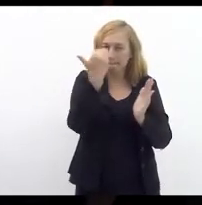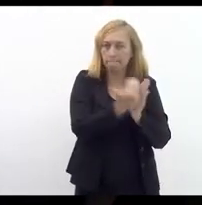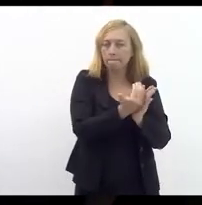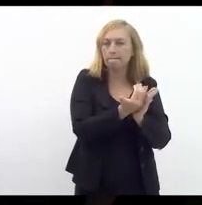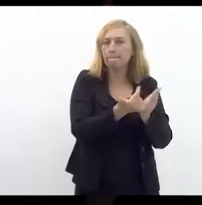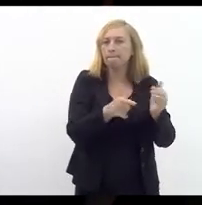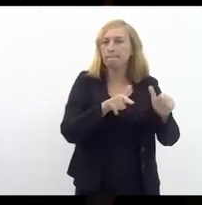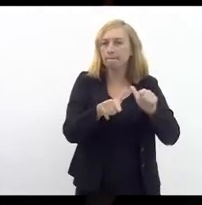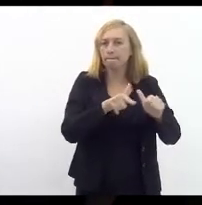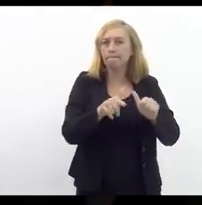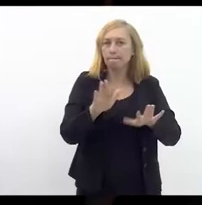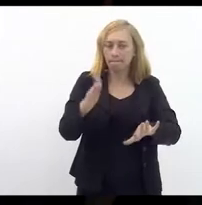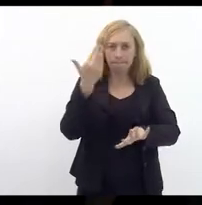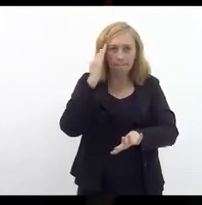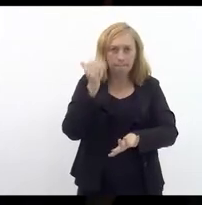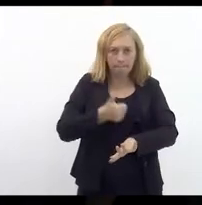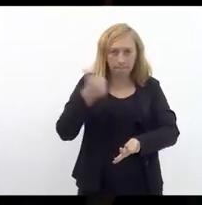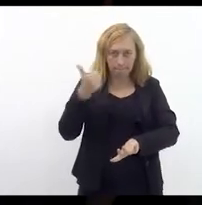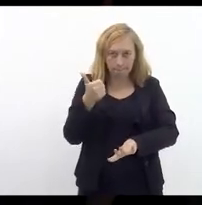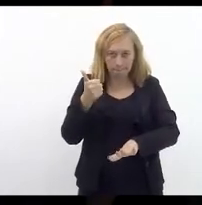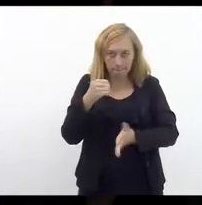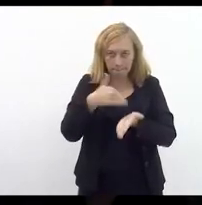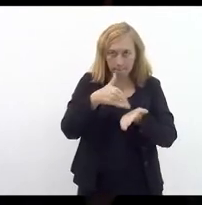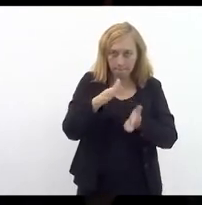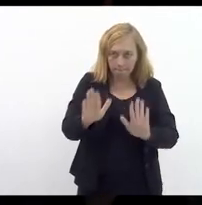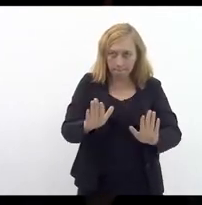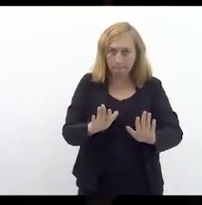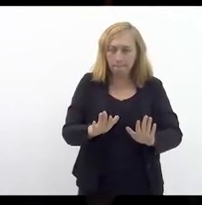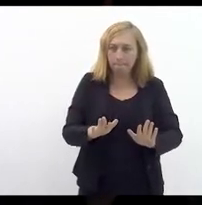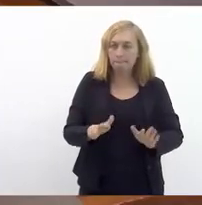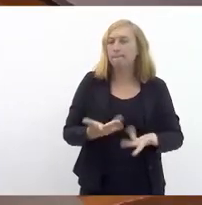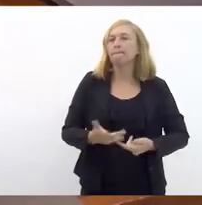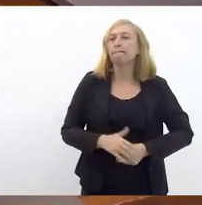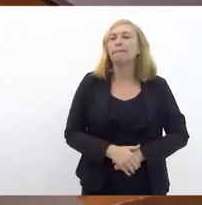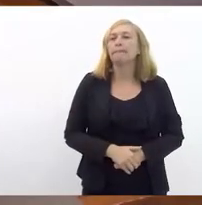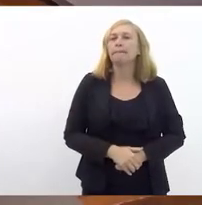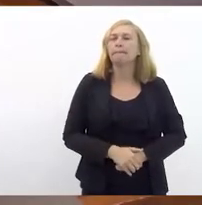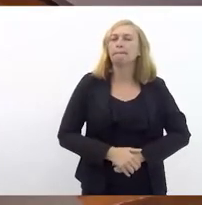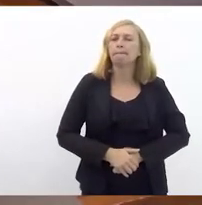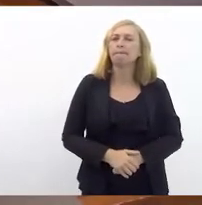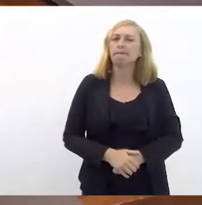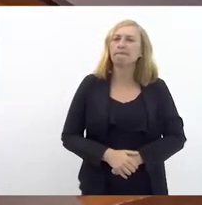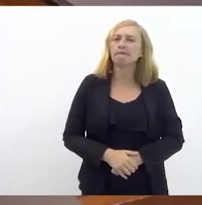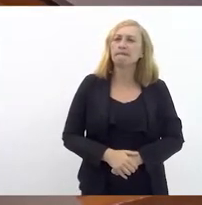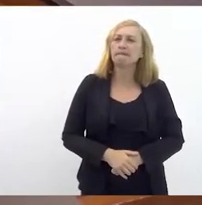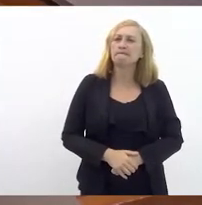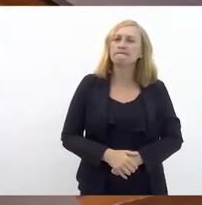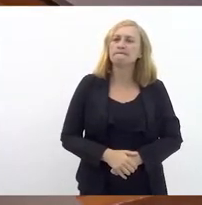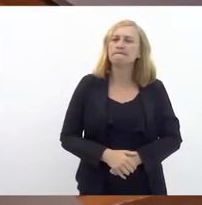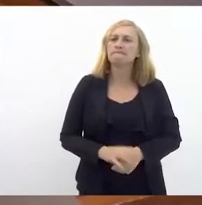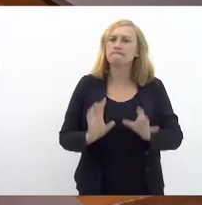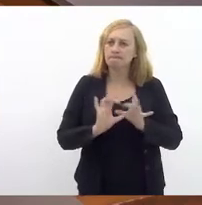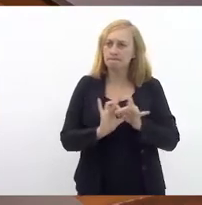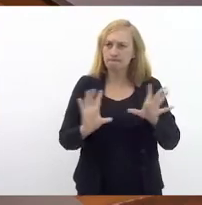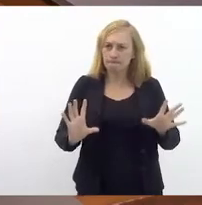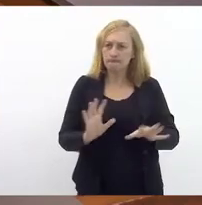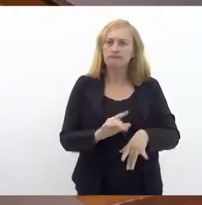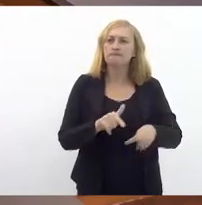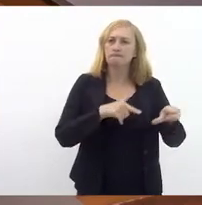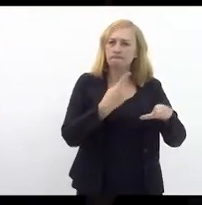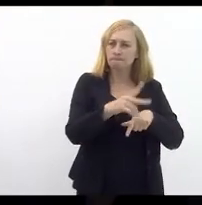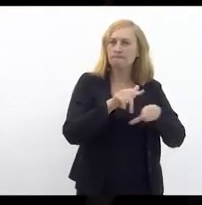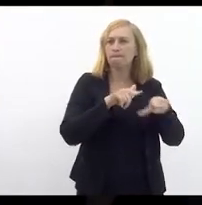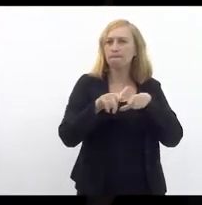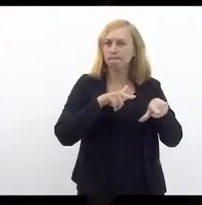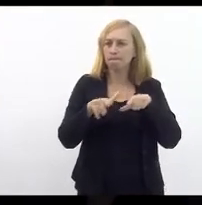Só para entender melhor, viu, secretário? Claro. Não tem nenhuma satisfação a prestar a CETRANS no trabalho dela? Não, em tese, não. É autônoma. Sei. Nós que cobramos